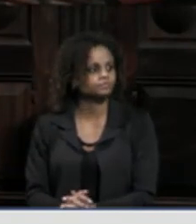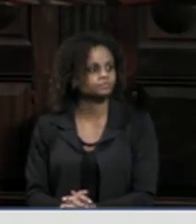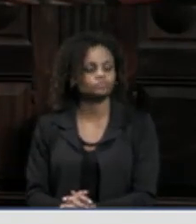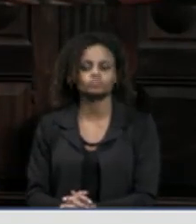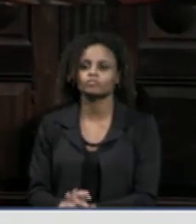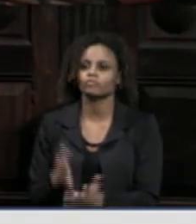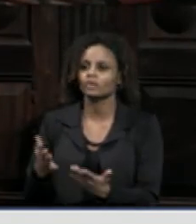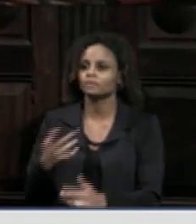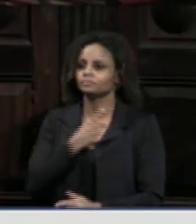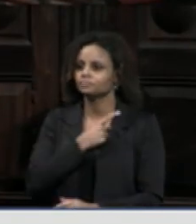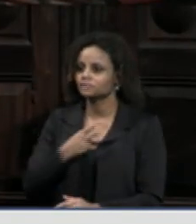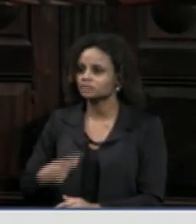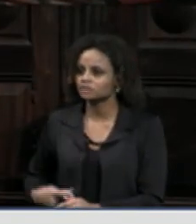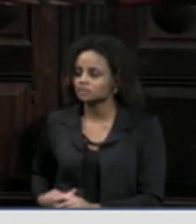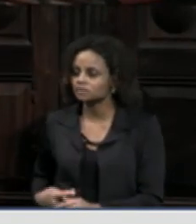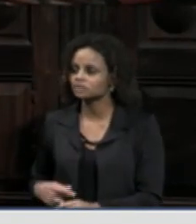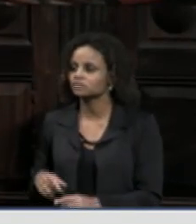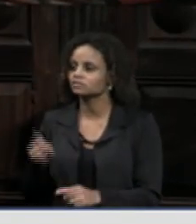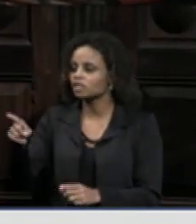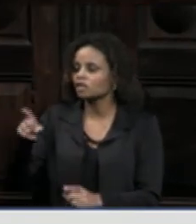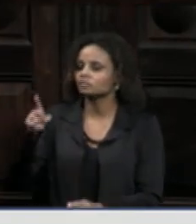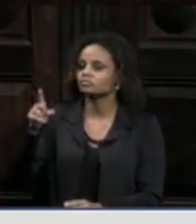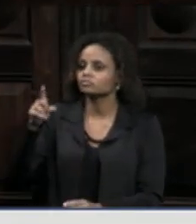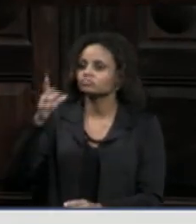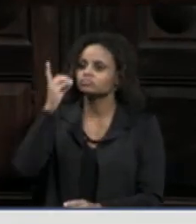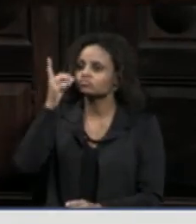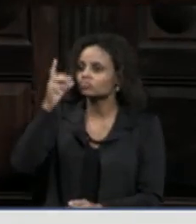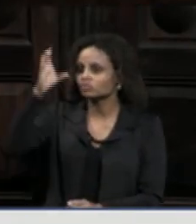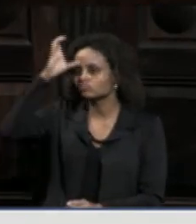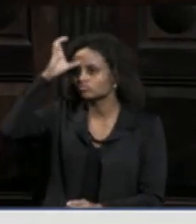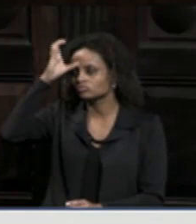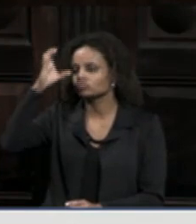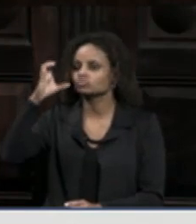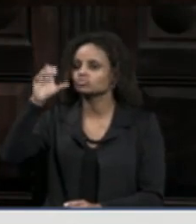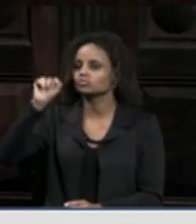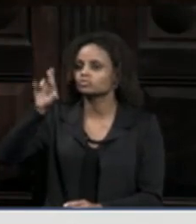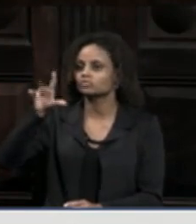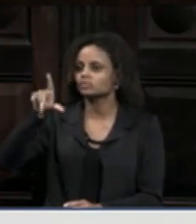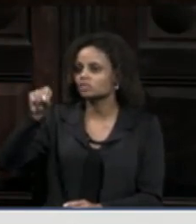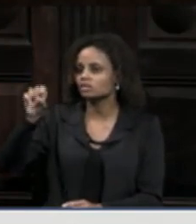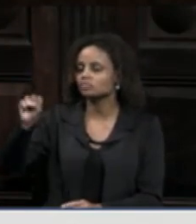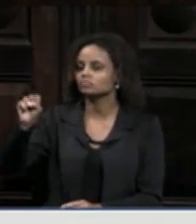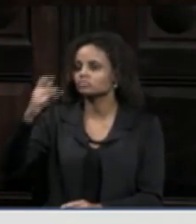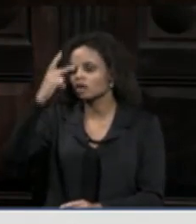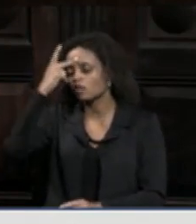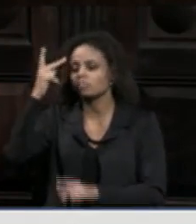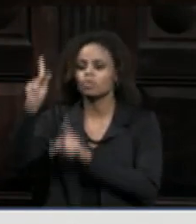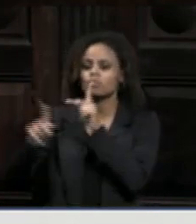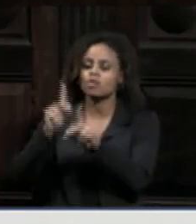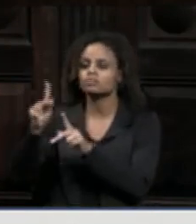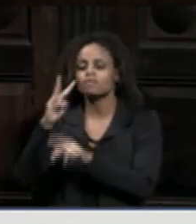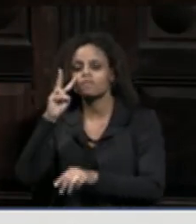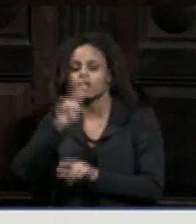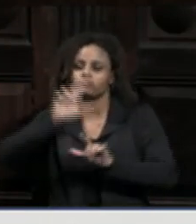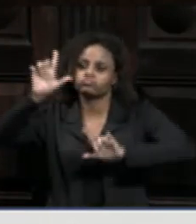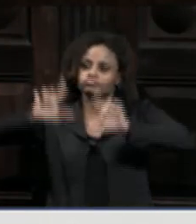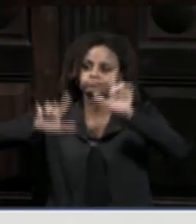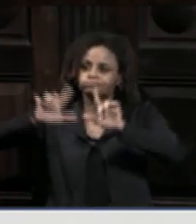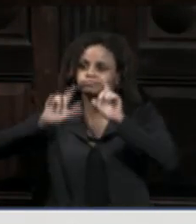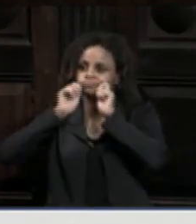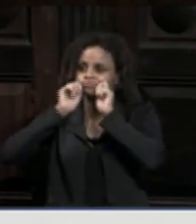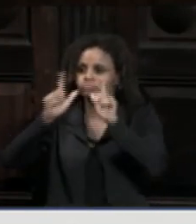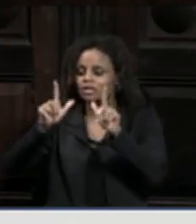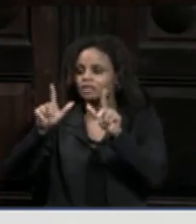Senhor presidente, deputado Tio Carlos, cidadãos que nos assistem pela TV Alerj, nos seguem pelas redes sociais,